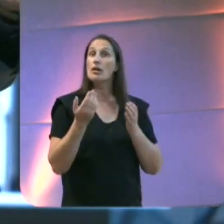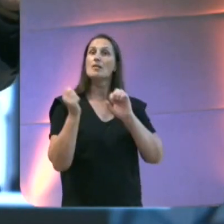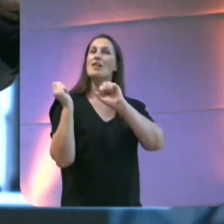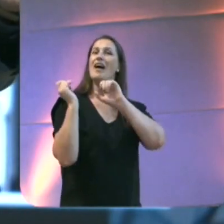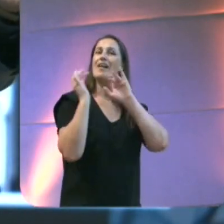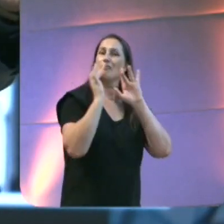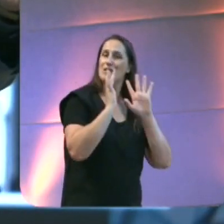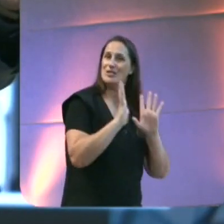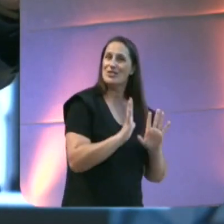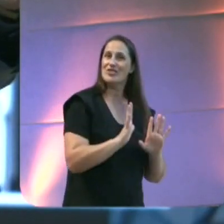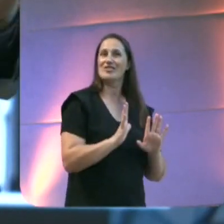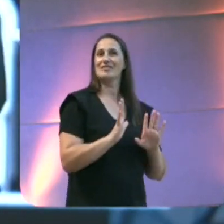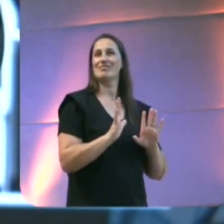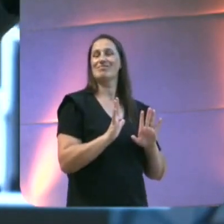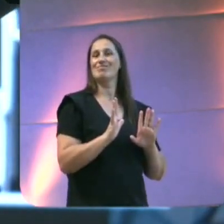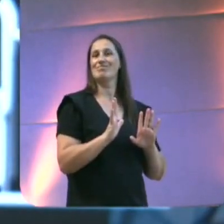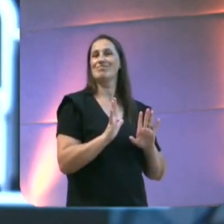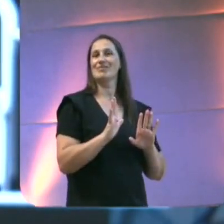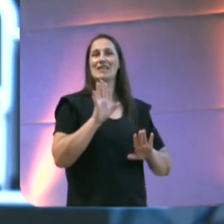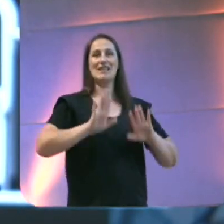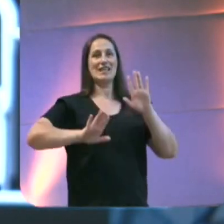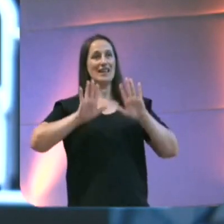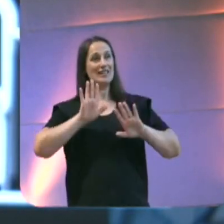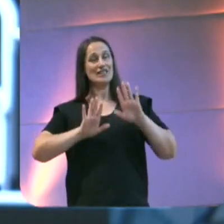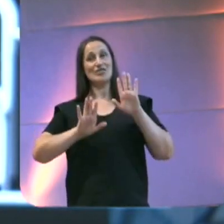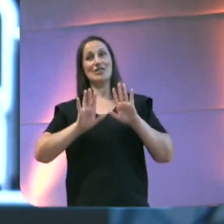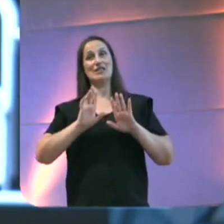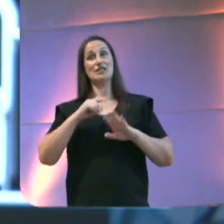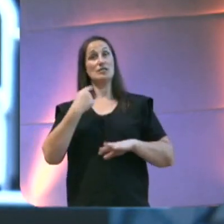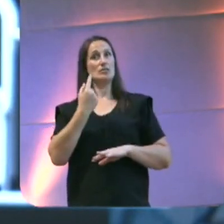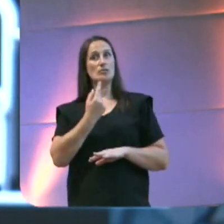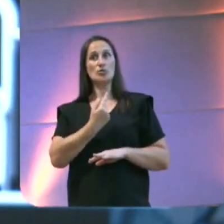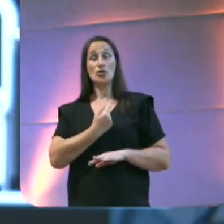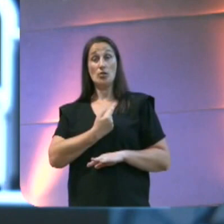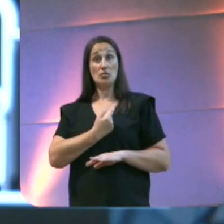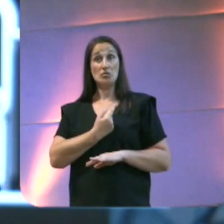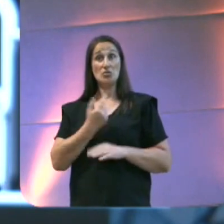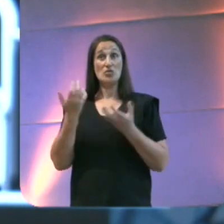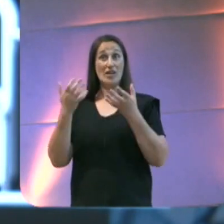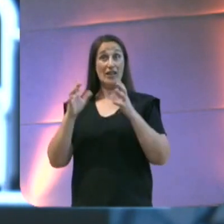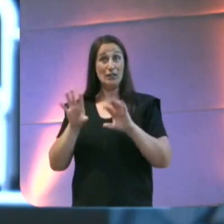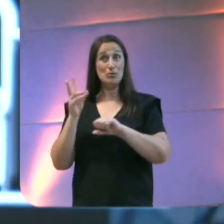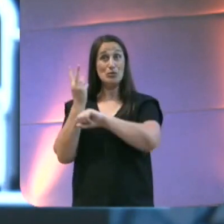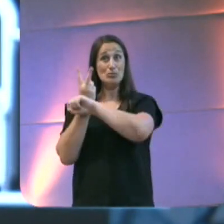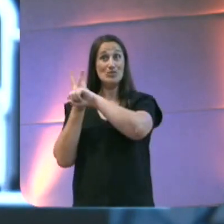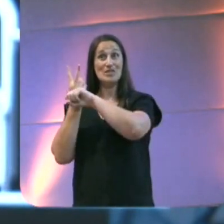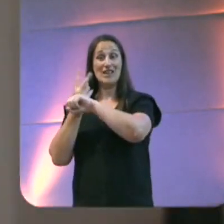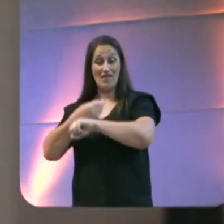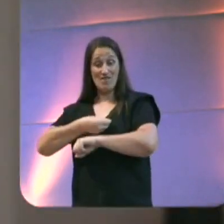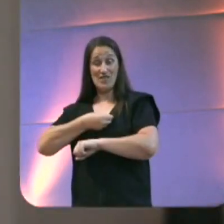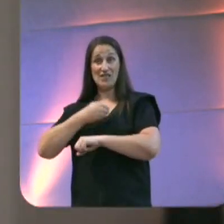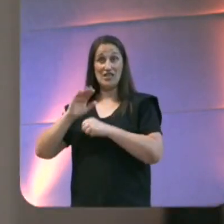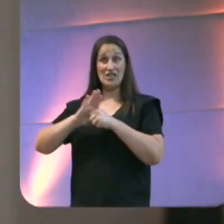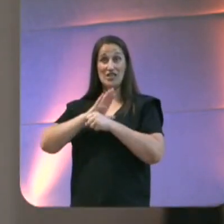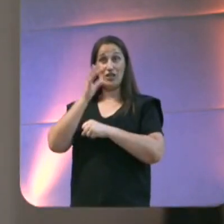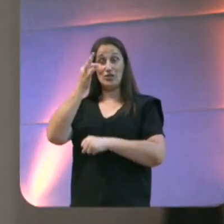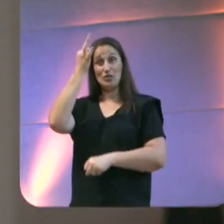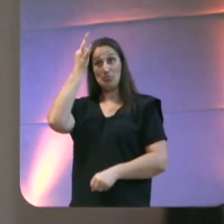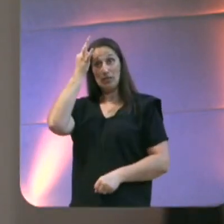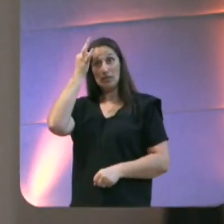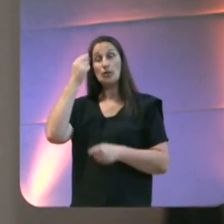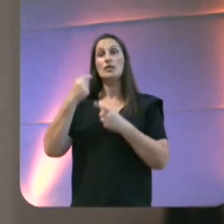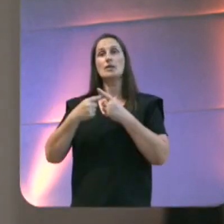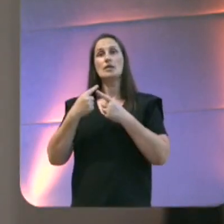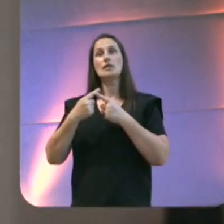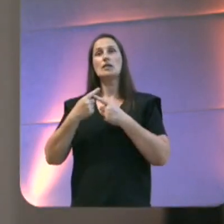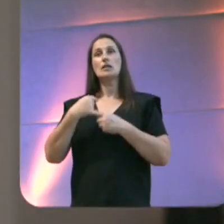graça. E às vezes a gente não quer buscar essa vida cheia do Espírito, porque a gente sabe